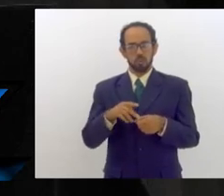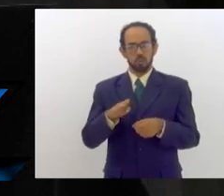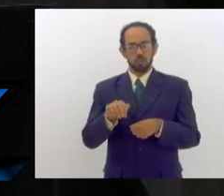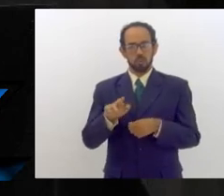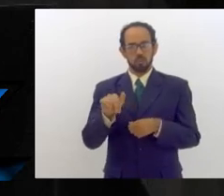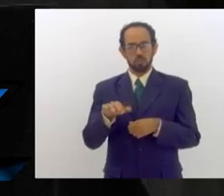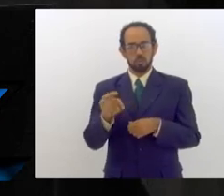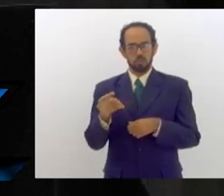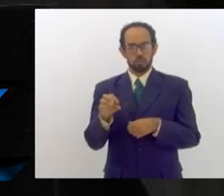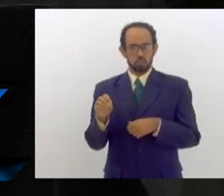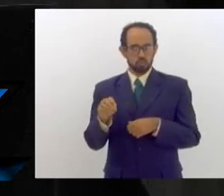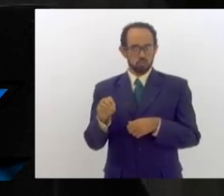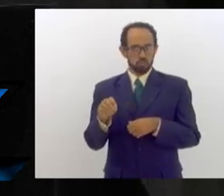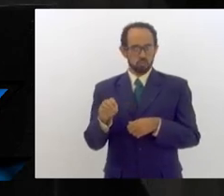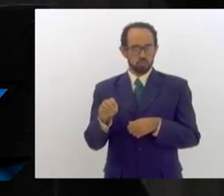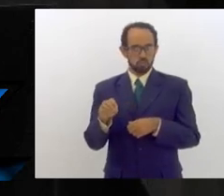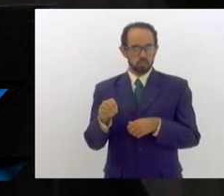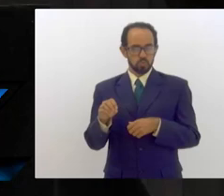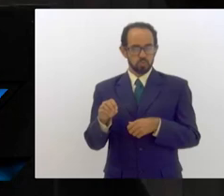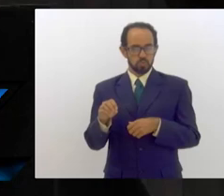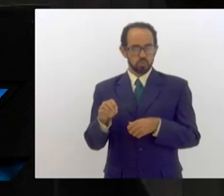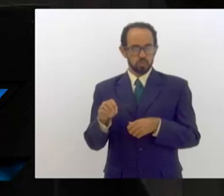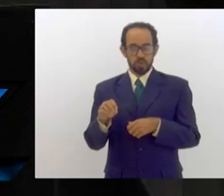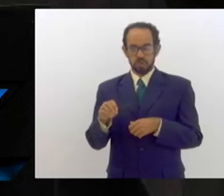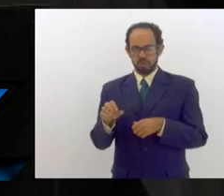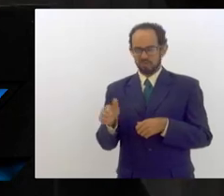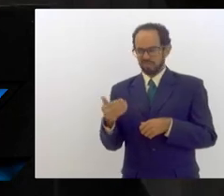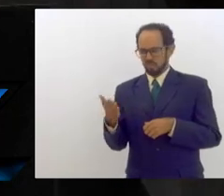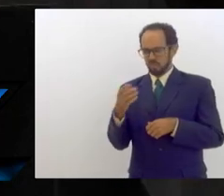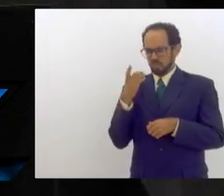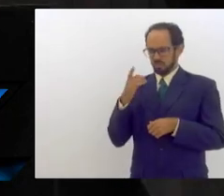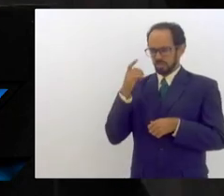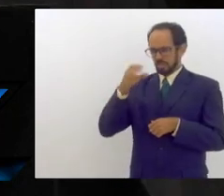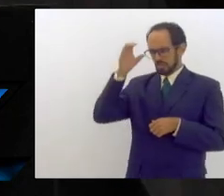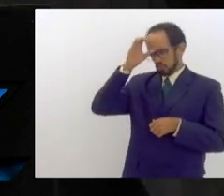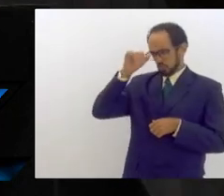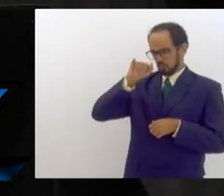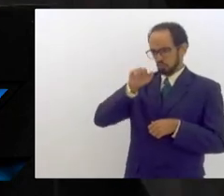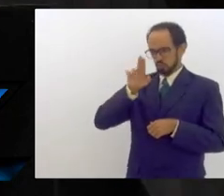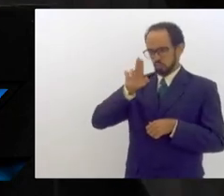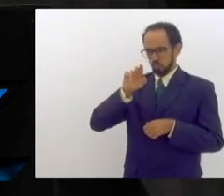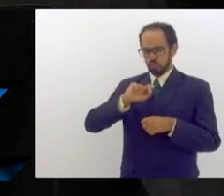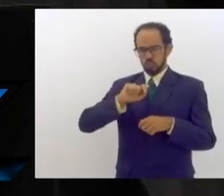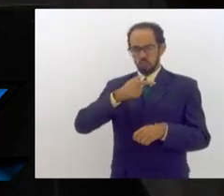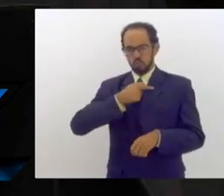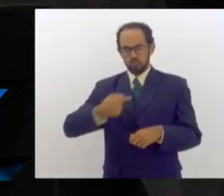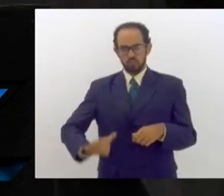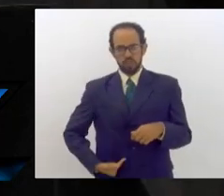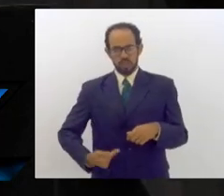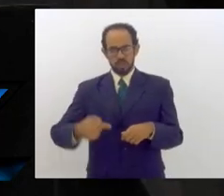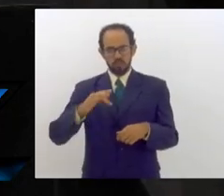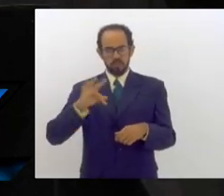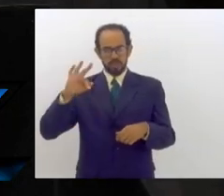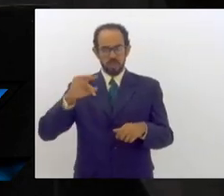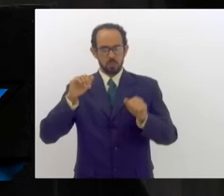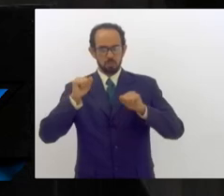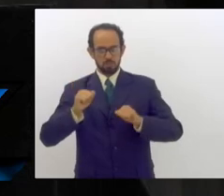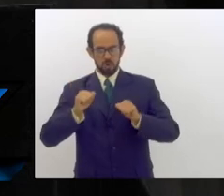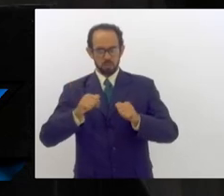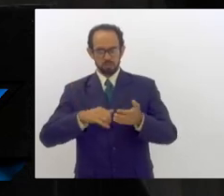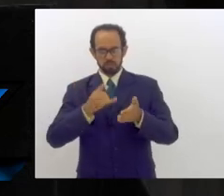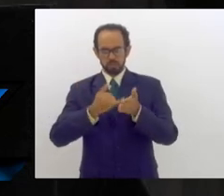para deputada tia Ju o governo federal pode tributar